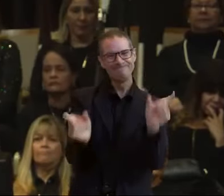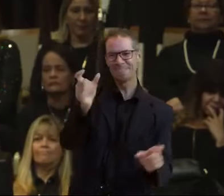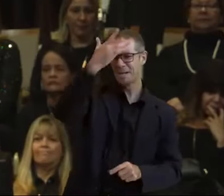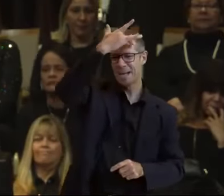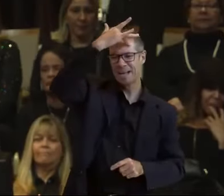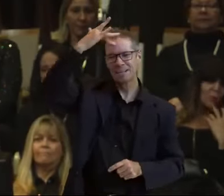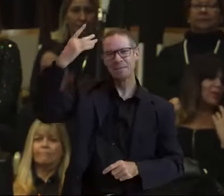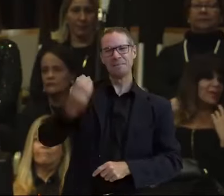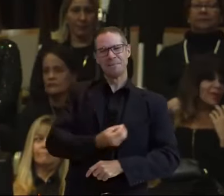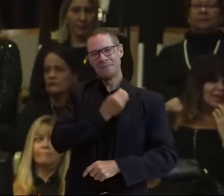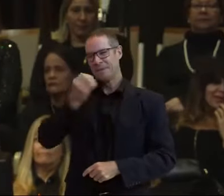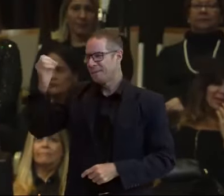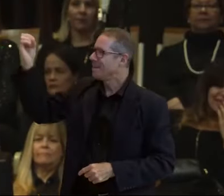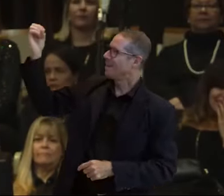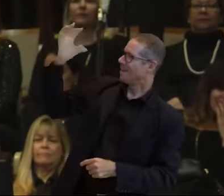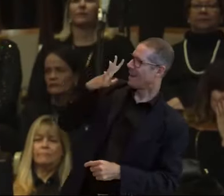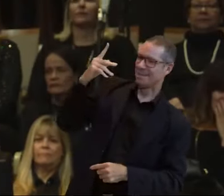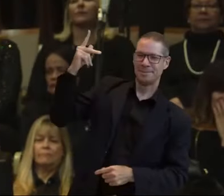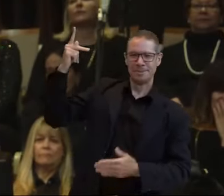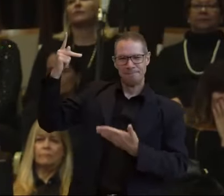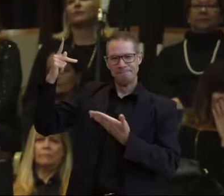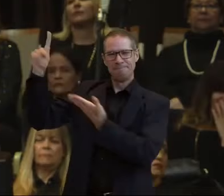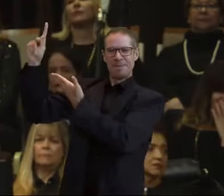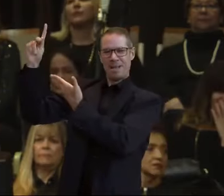Gente que está vivendo graça de Deus.